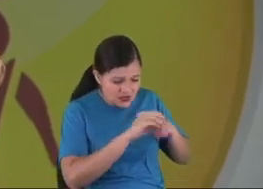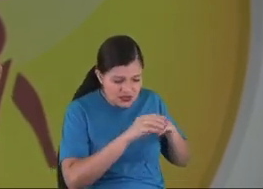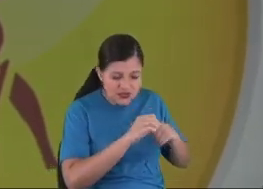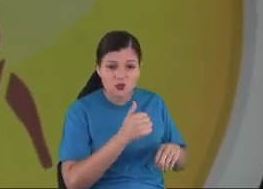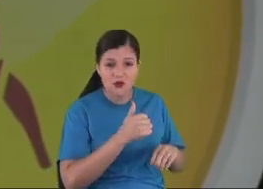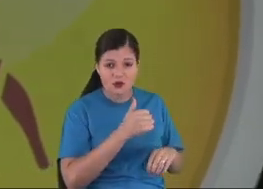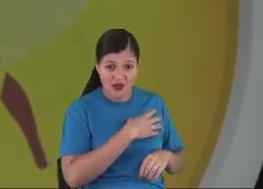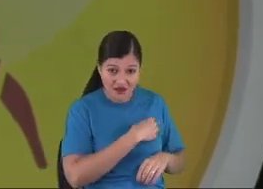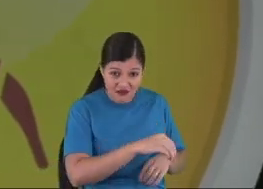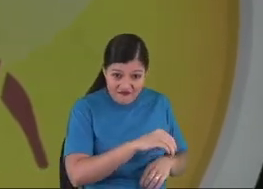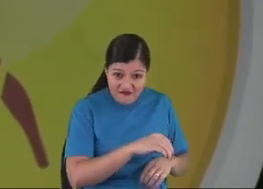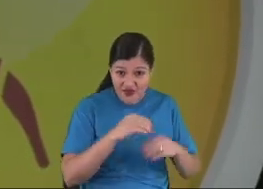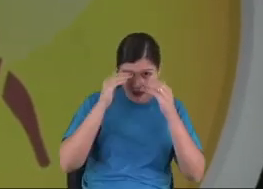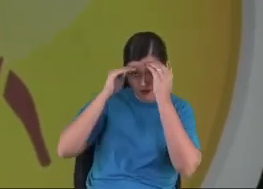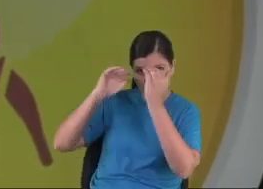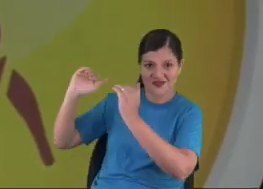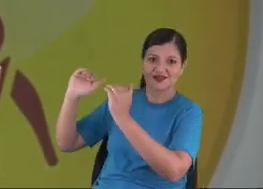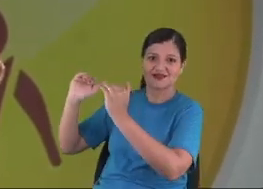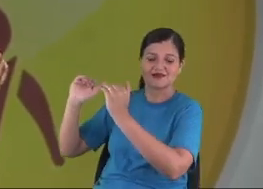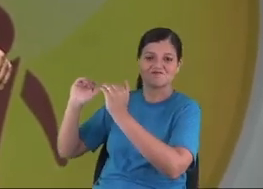pagar por muito tempo.